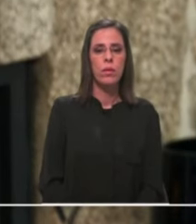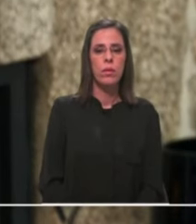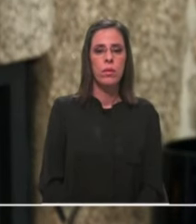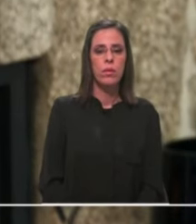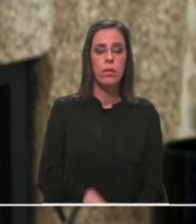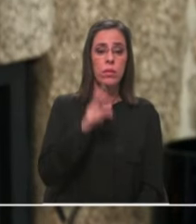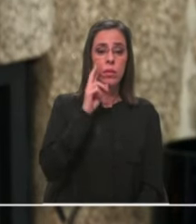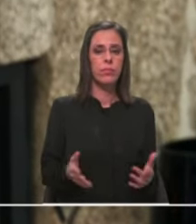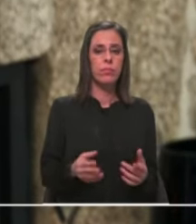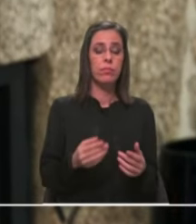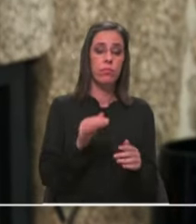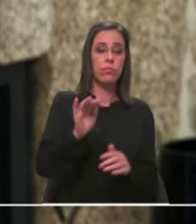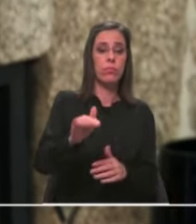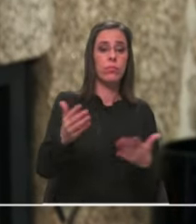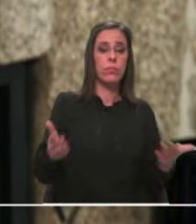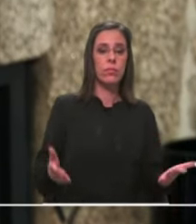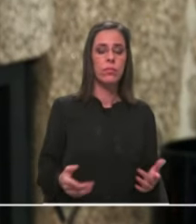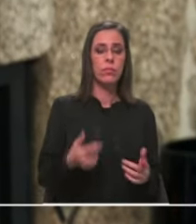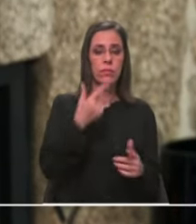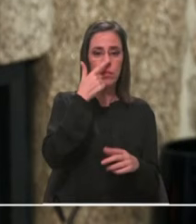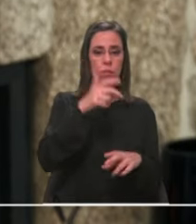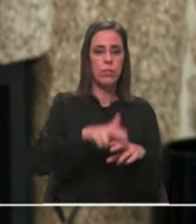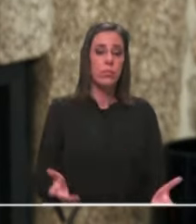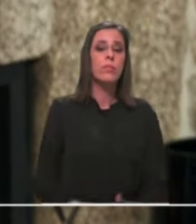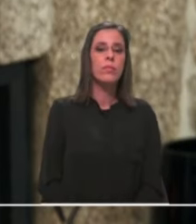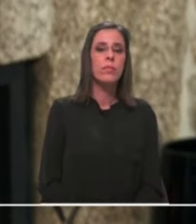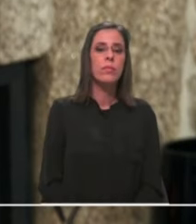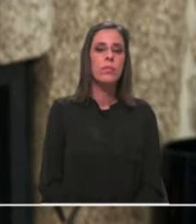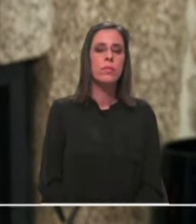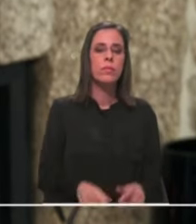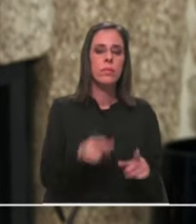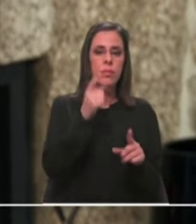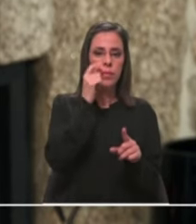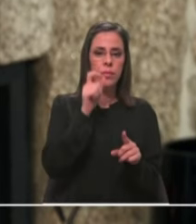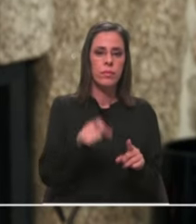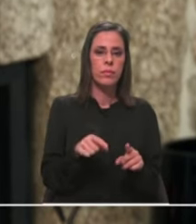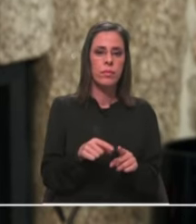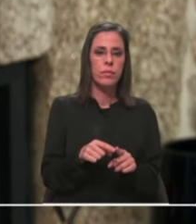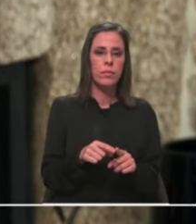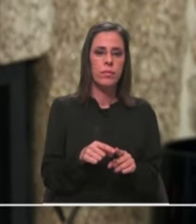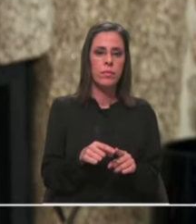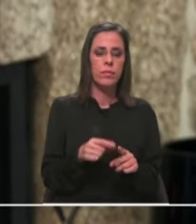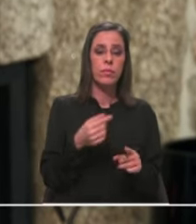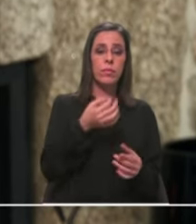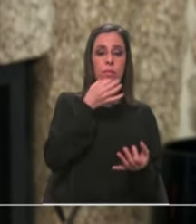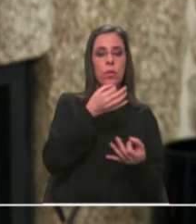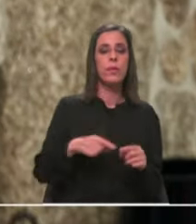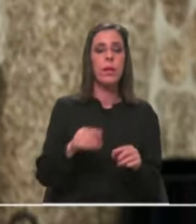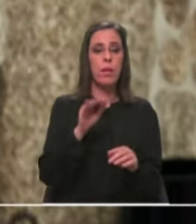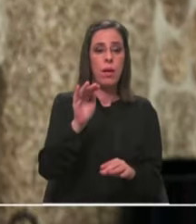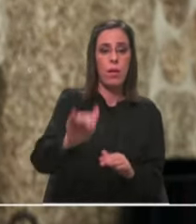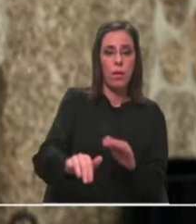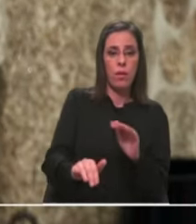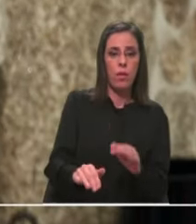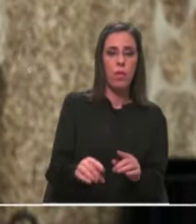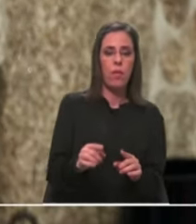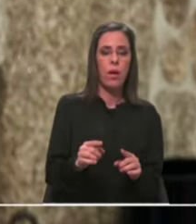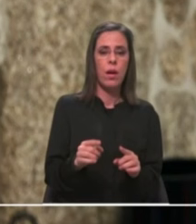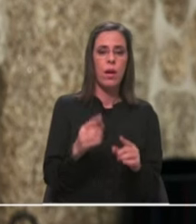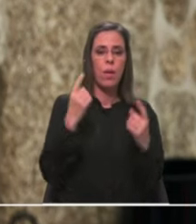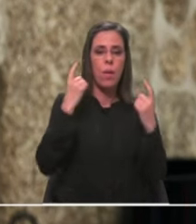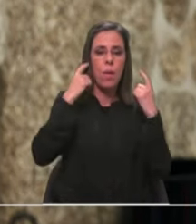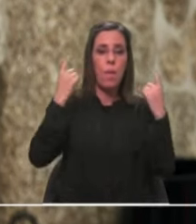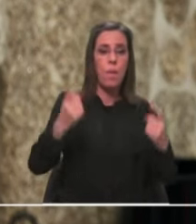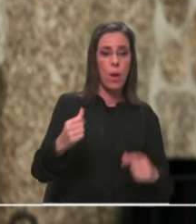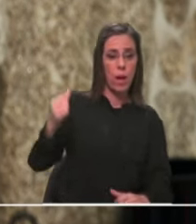paramos, estava lá um veículo, estava um indivíduo lá dentro, estava a dormir. Aquele homem, naquele momento que começamos a falar com ele, há um barulho que vem atrás